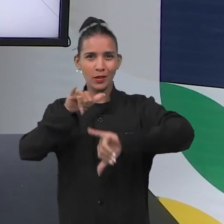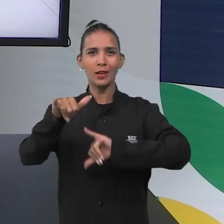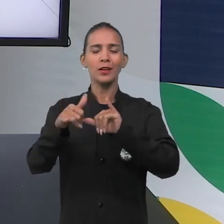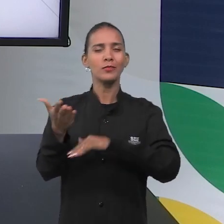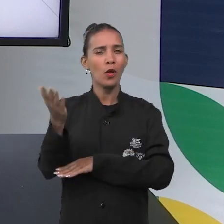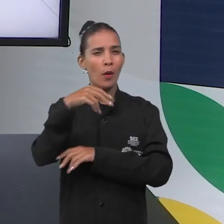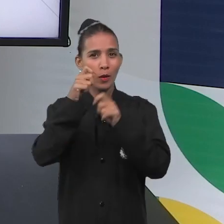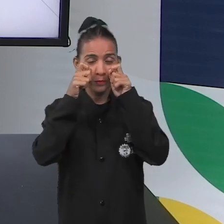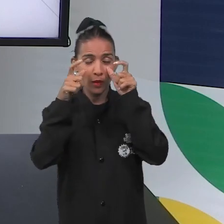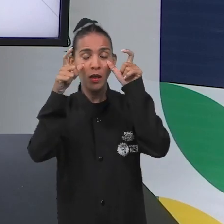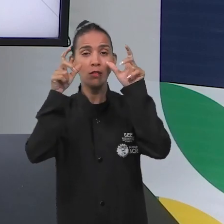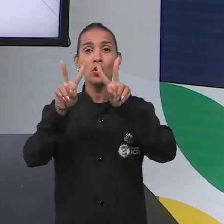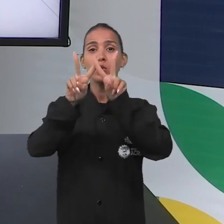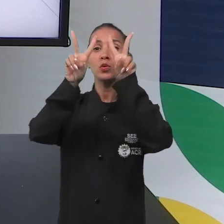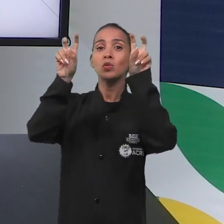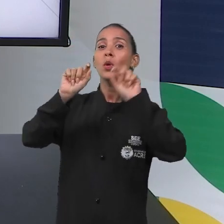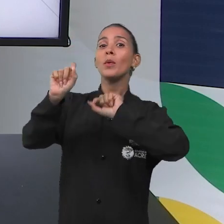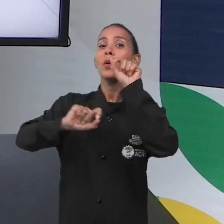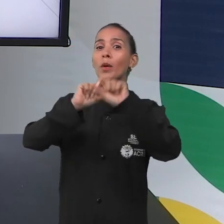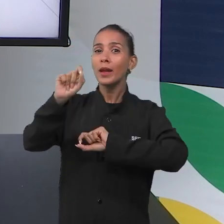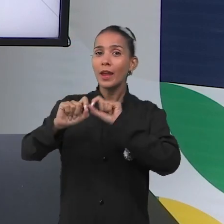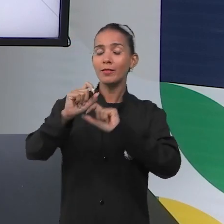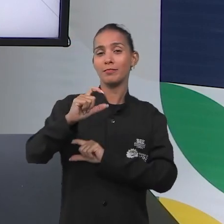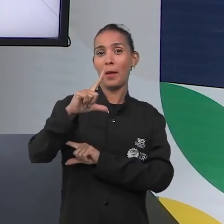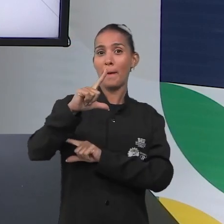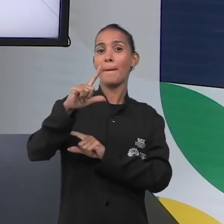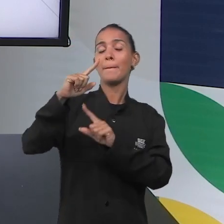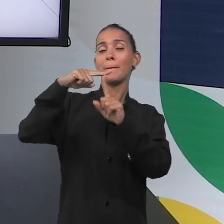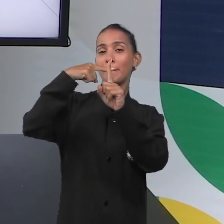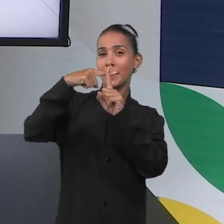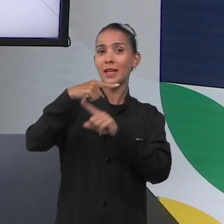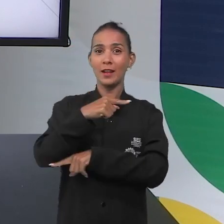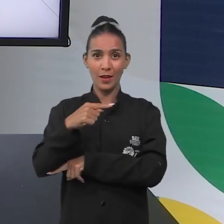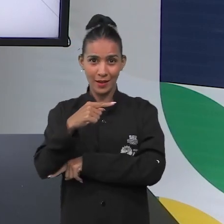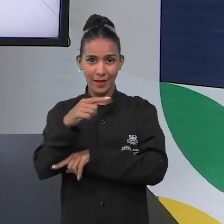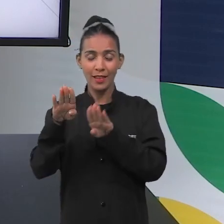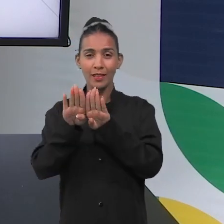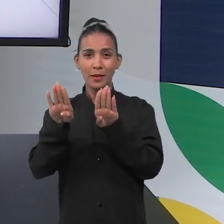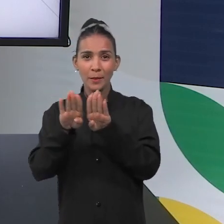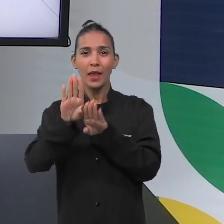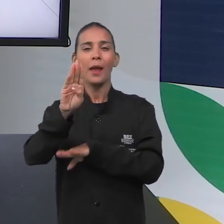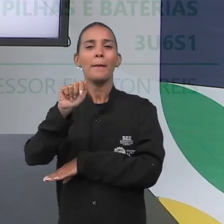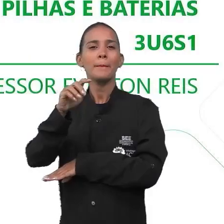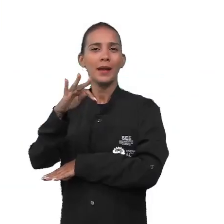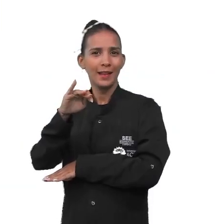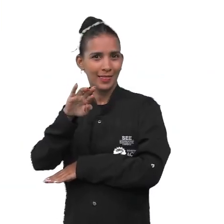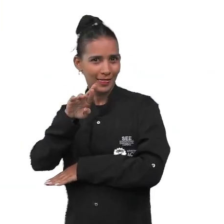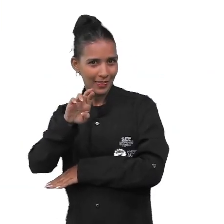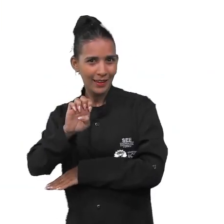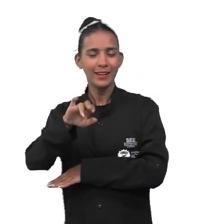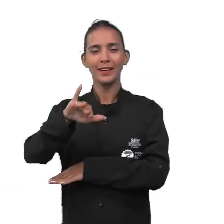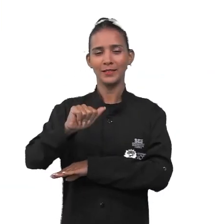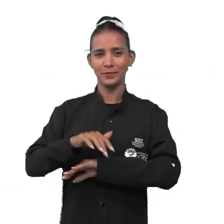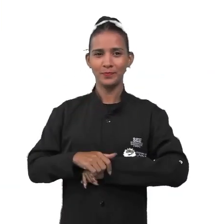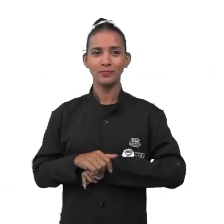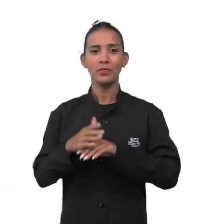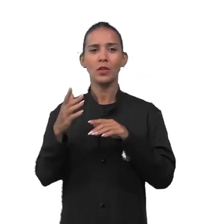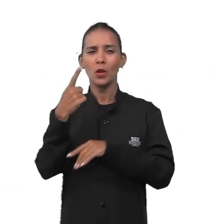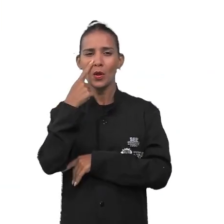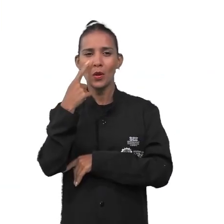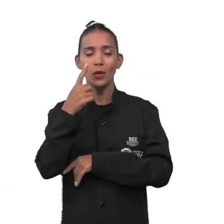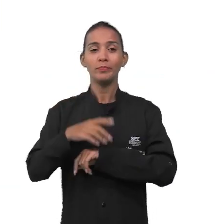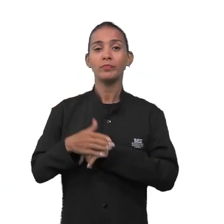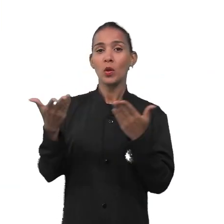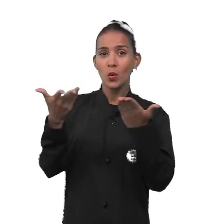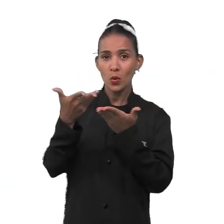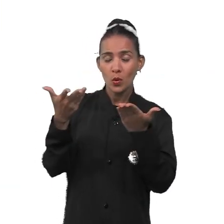um pouquinho sobre pilhas e baterias. Então fica comigo e vamos assistir até o final. Vamos lá! Na aula de hoje nós vamos